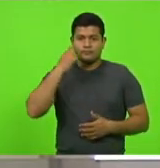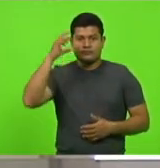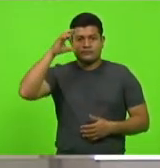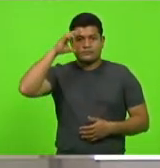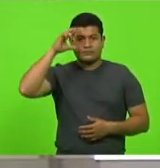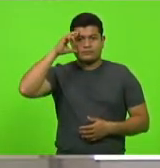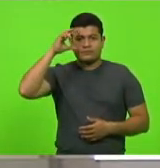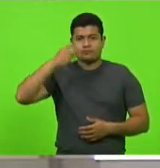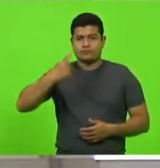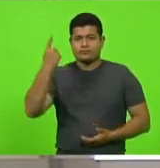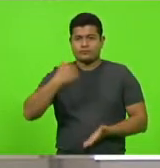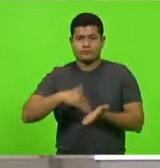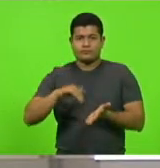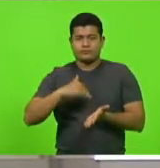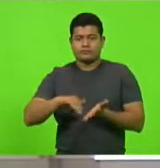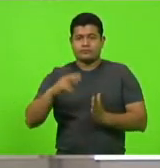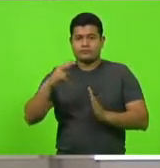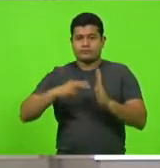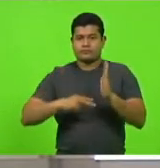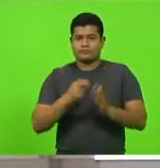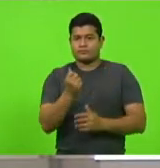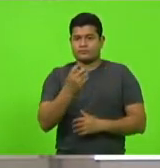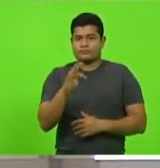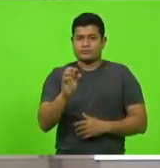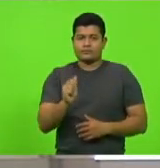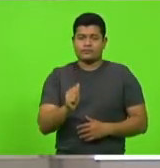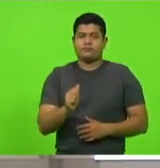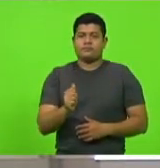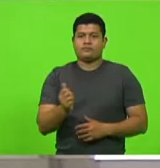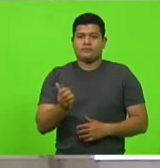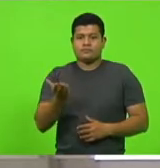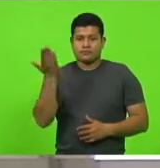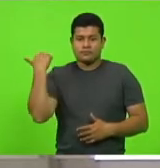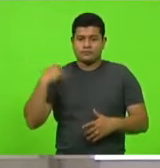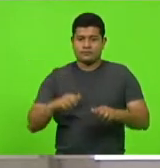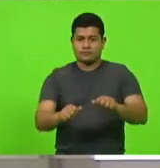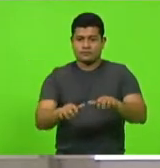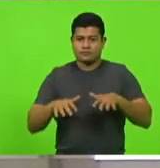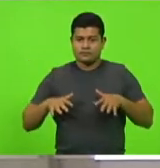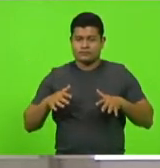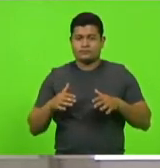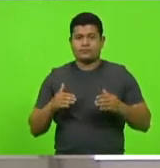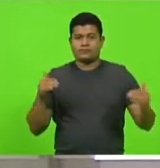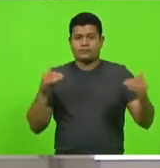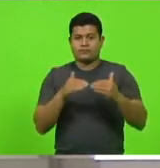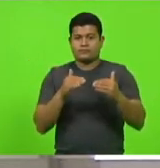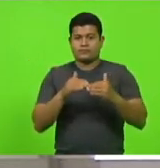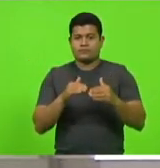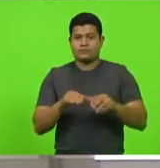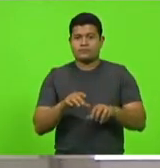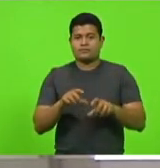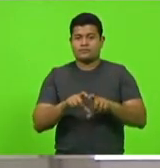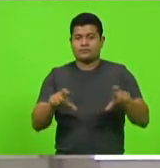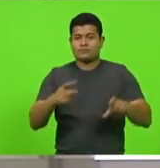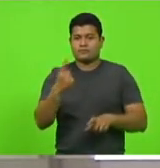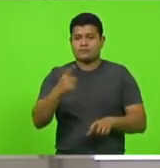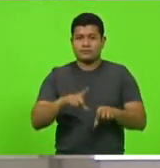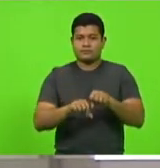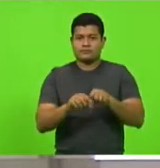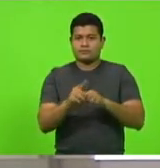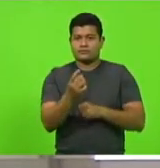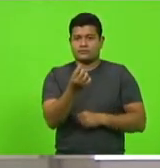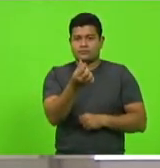Alba, primeiro secretário, para proceder à leitura das atas das sessões anteriores que, em consonância com o parágrafo 1º do